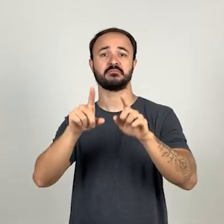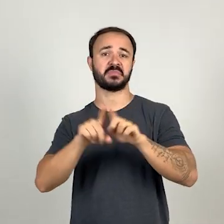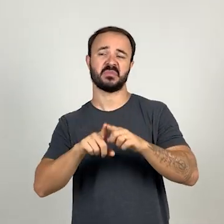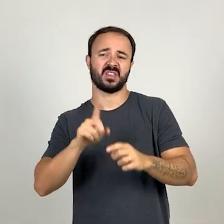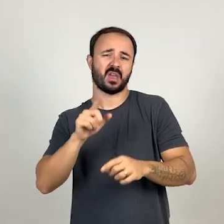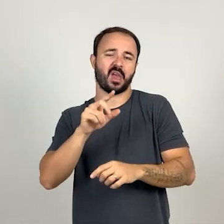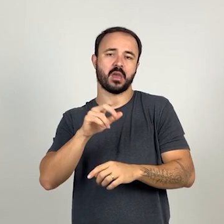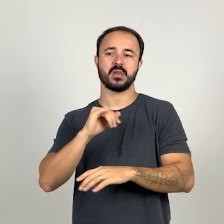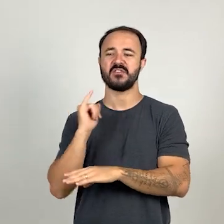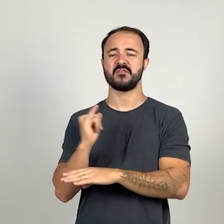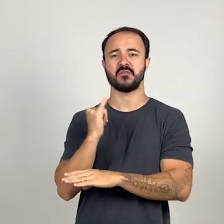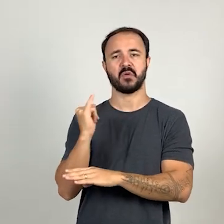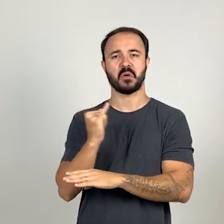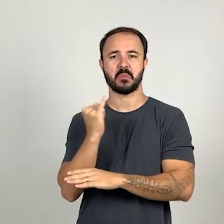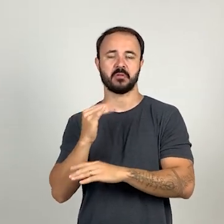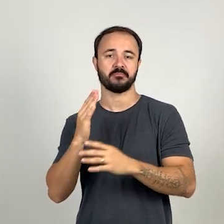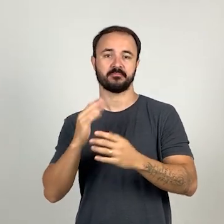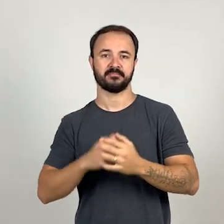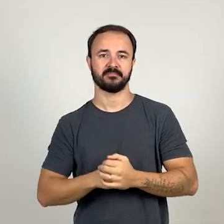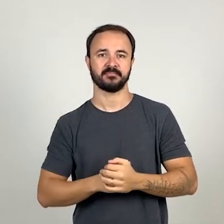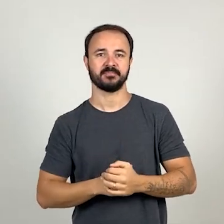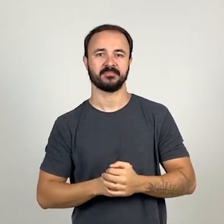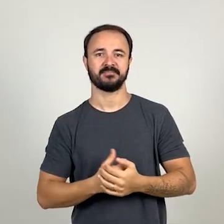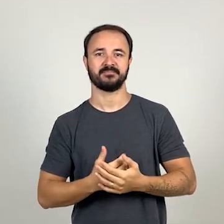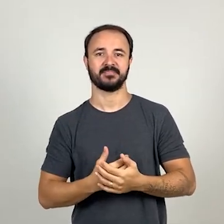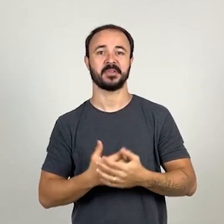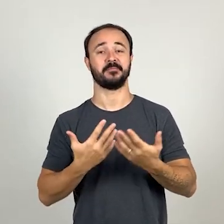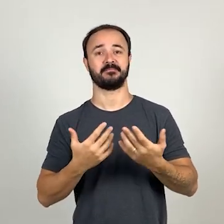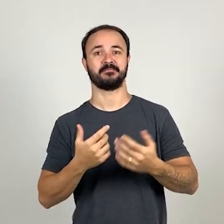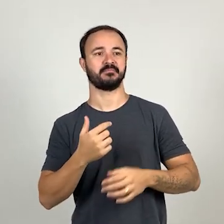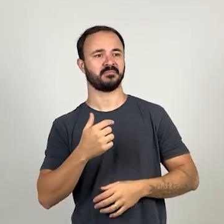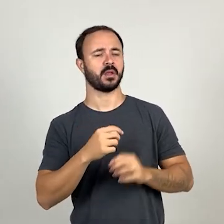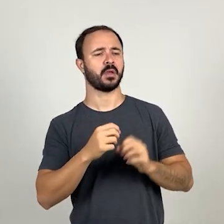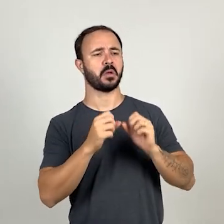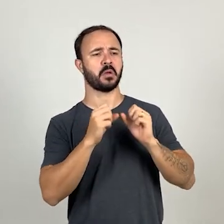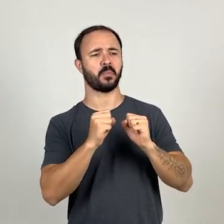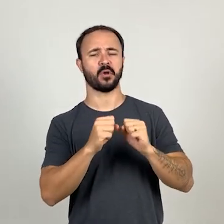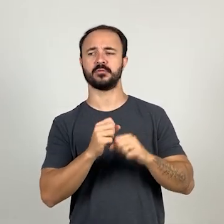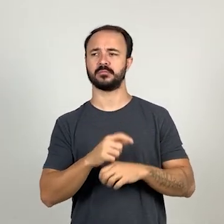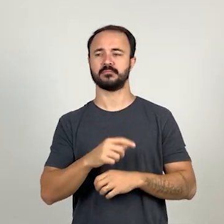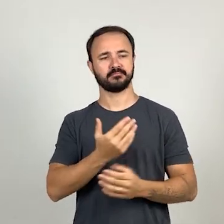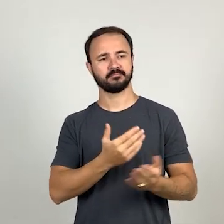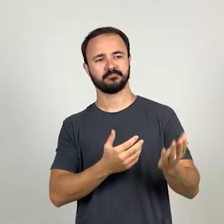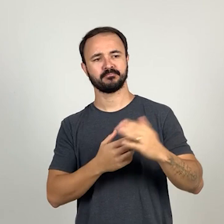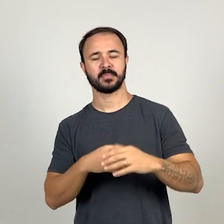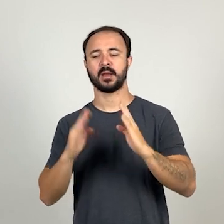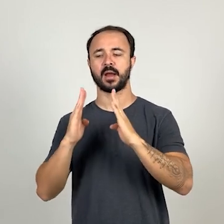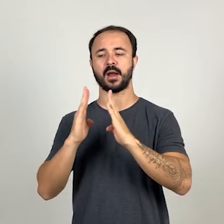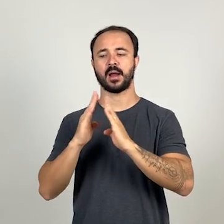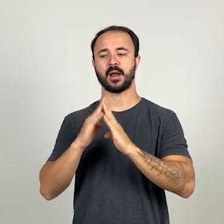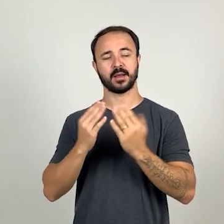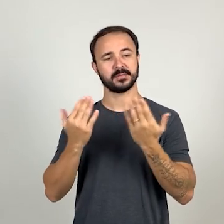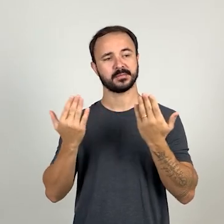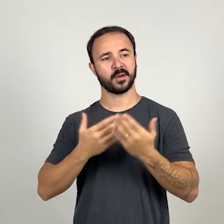in? Eu posso entrar? You can have lunch in my house today. Você pode almoçar em minha casa